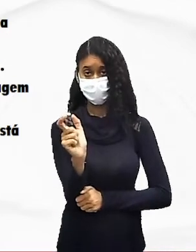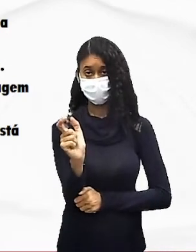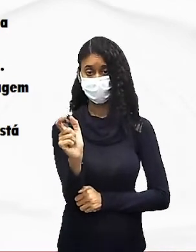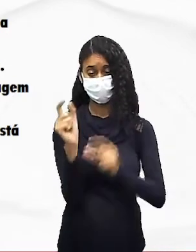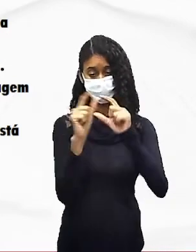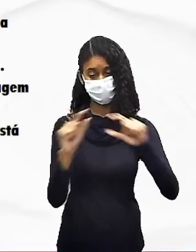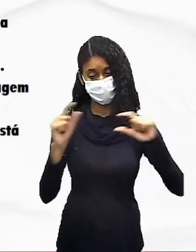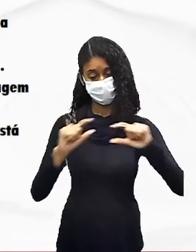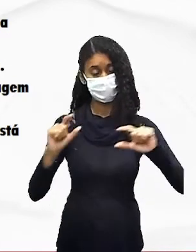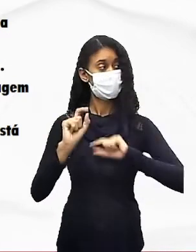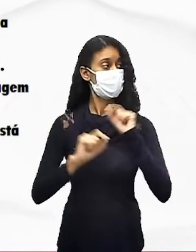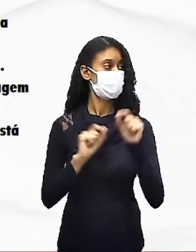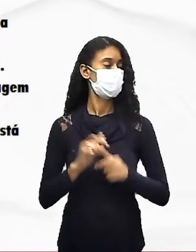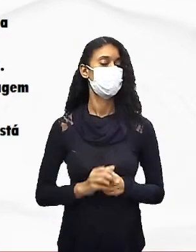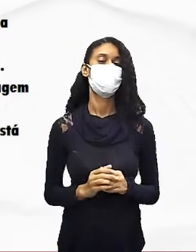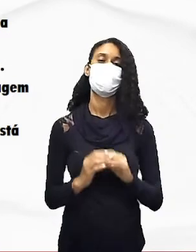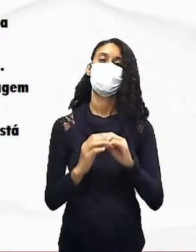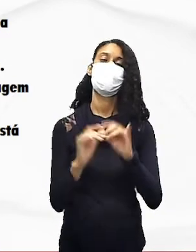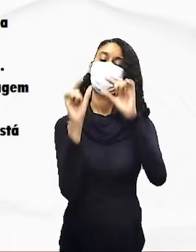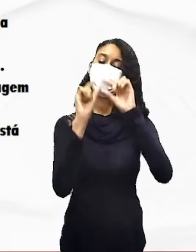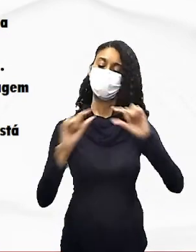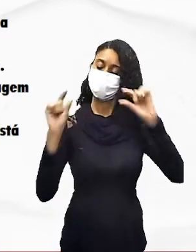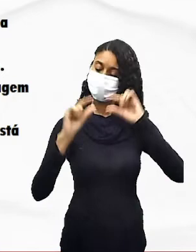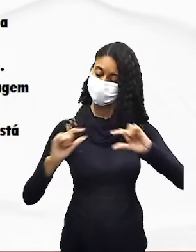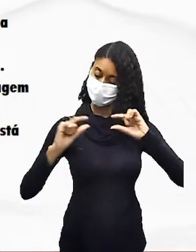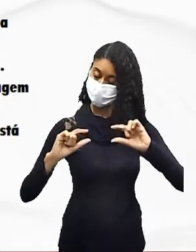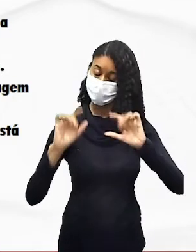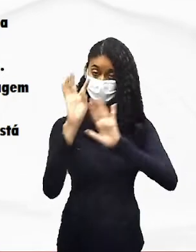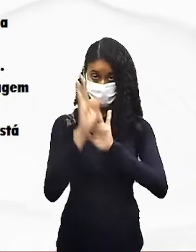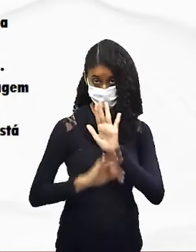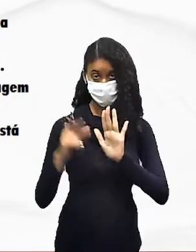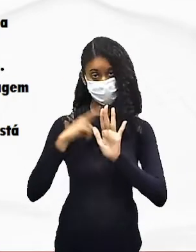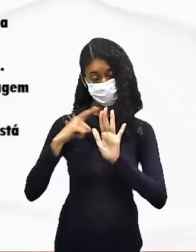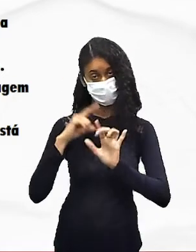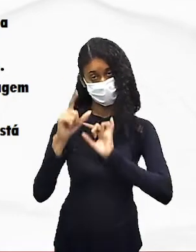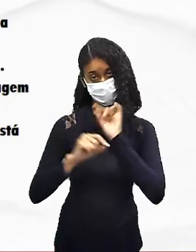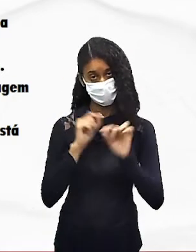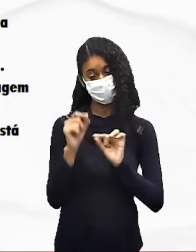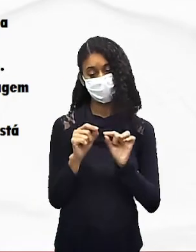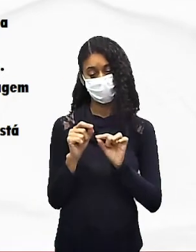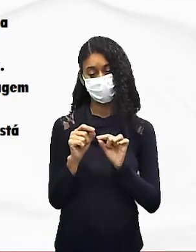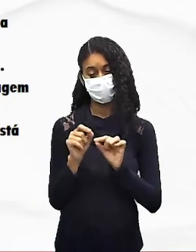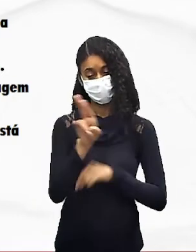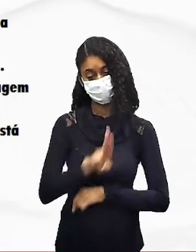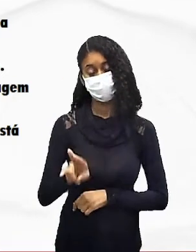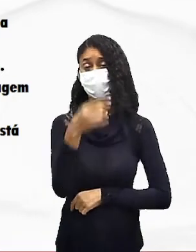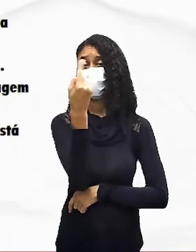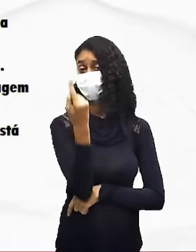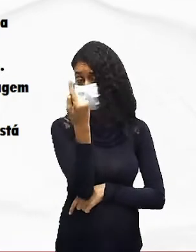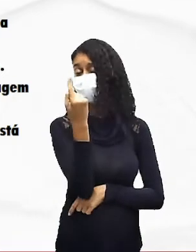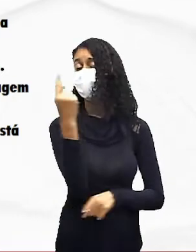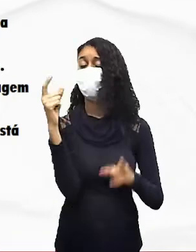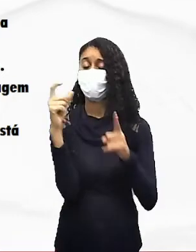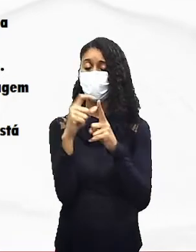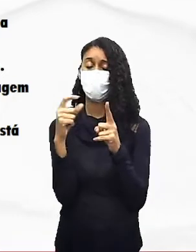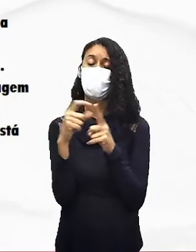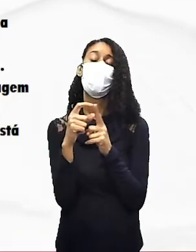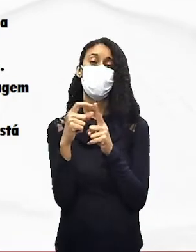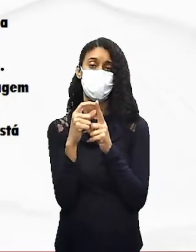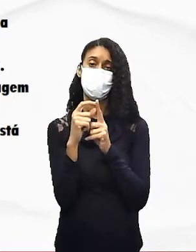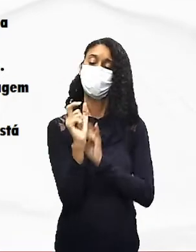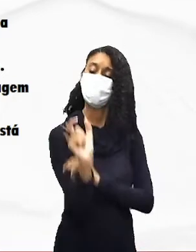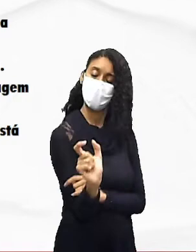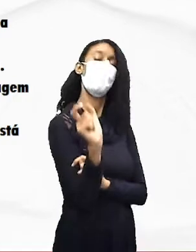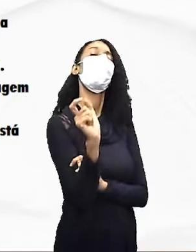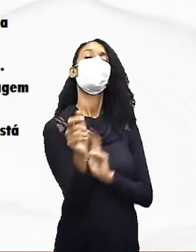ó, em cada um dos textos, a utilização de pelo menos uma palavra indígena. No Macunaíma